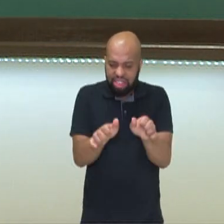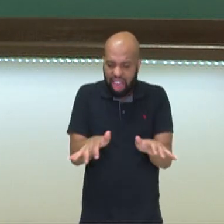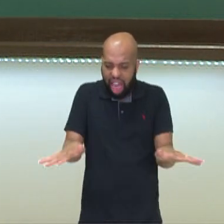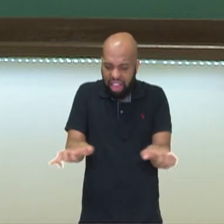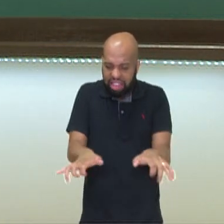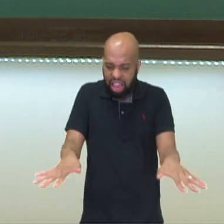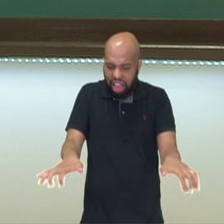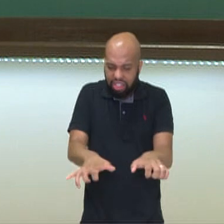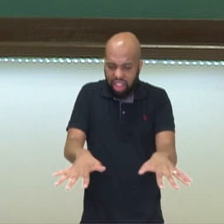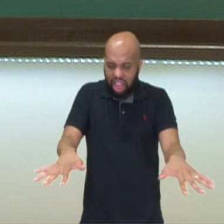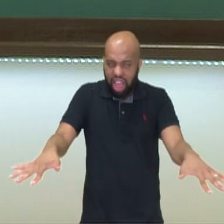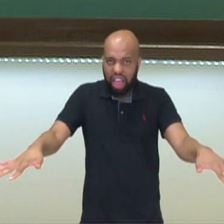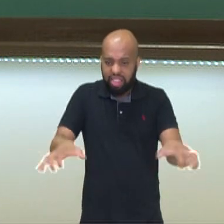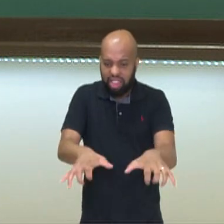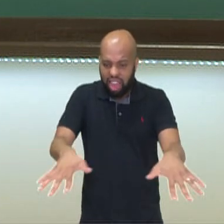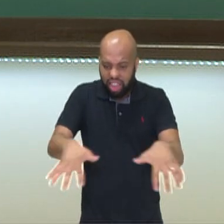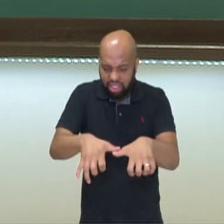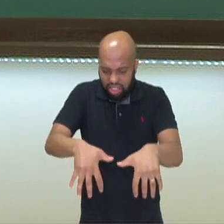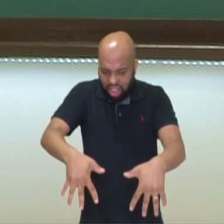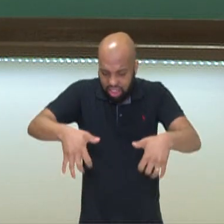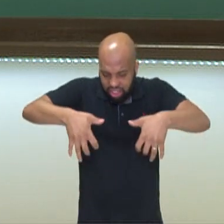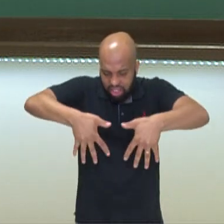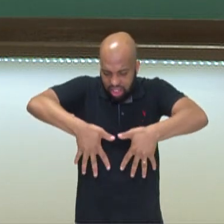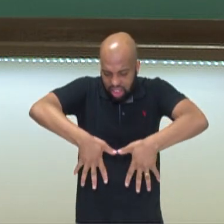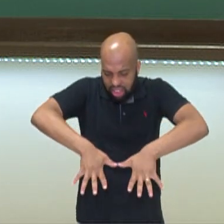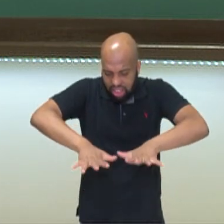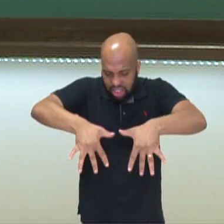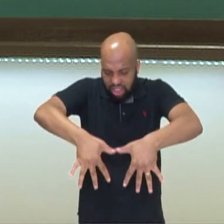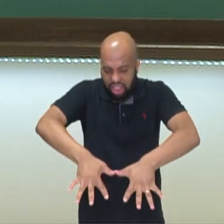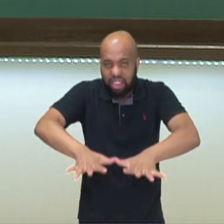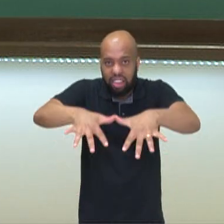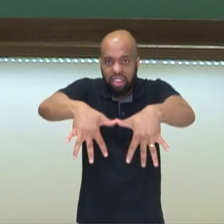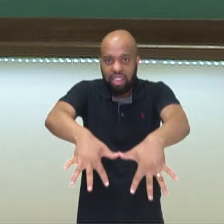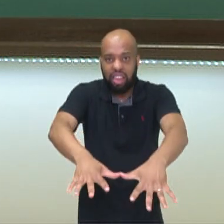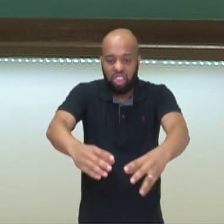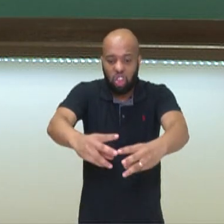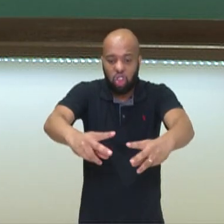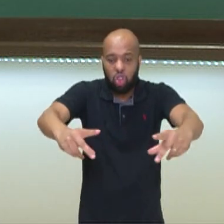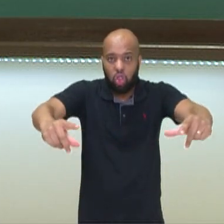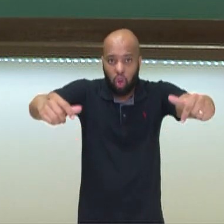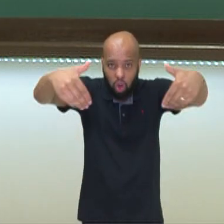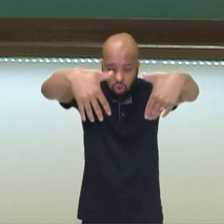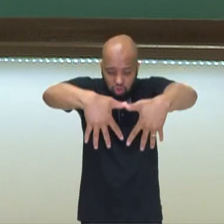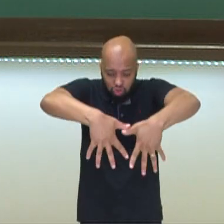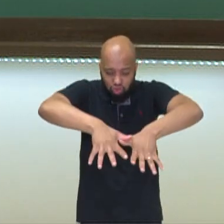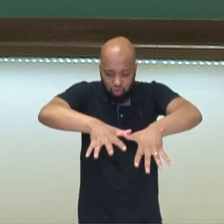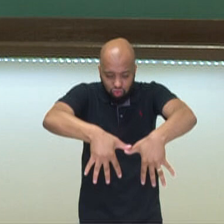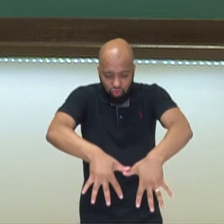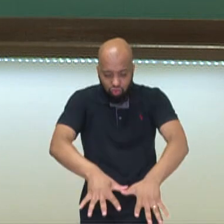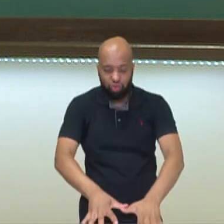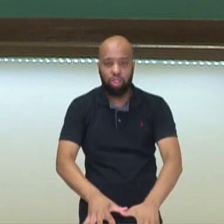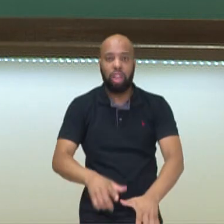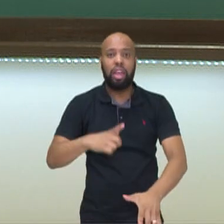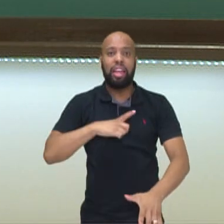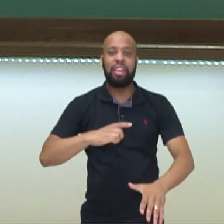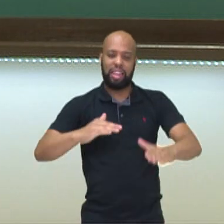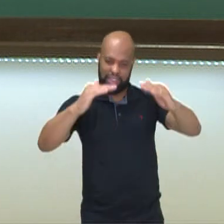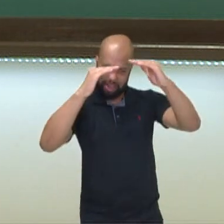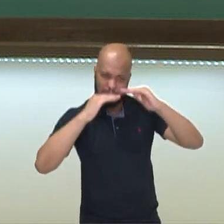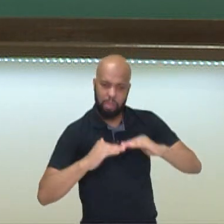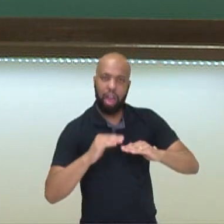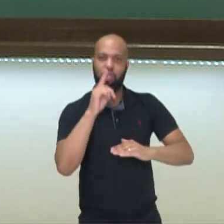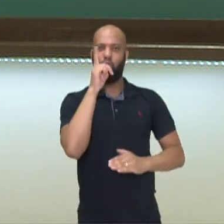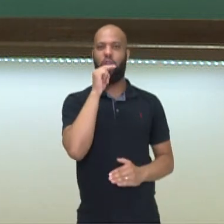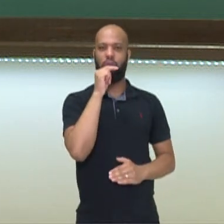Esse chorume, ele infiltra, percola pelo solo, infiltra e chega no lençol